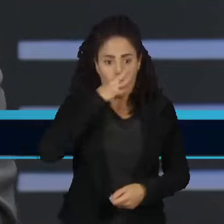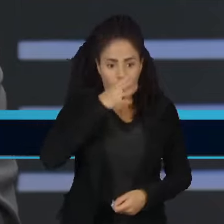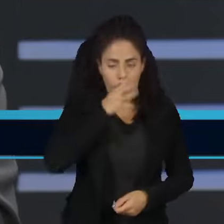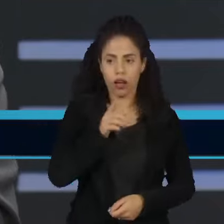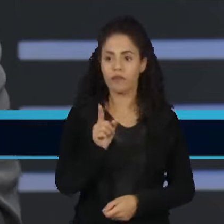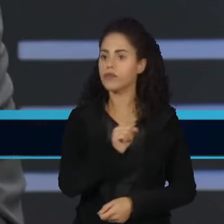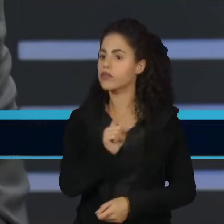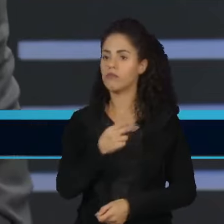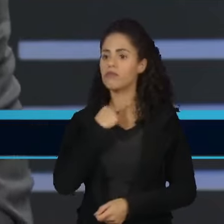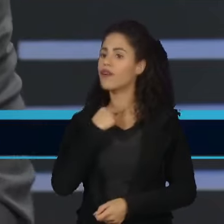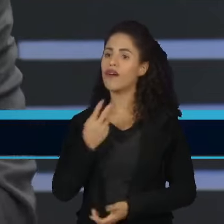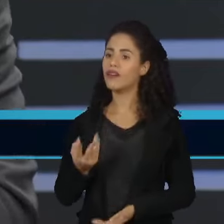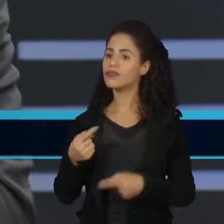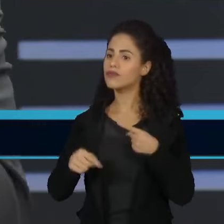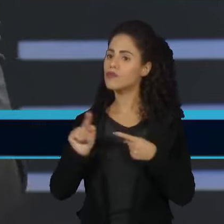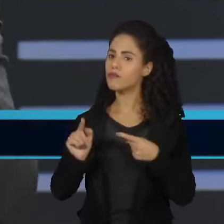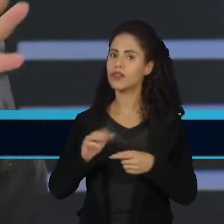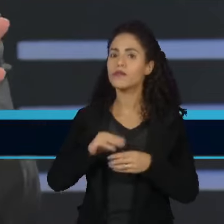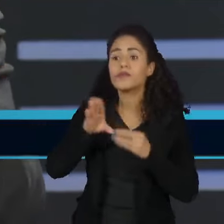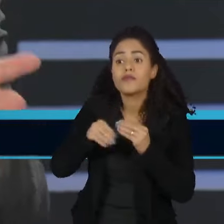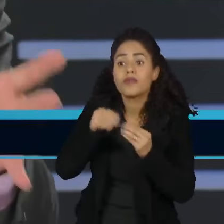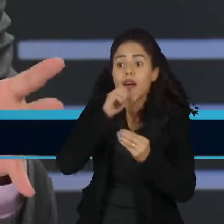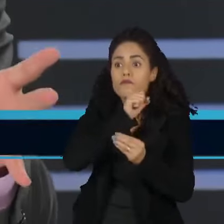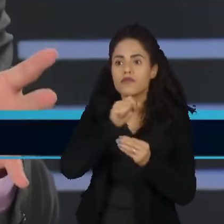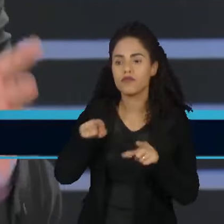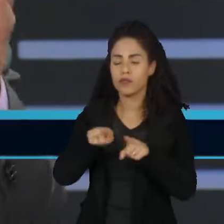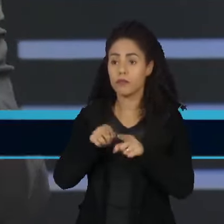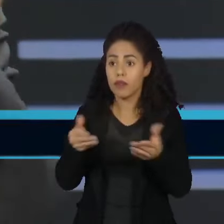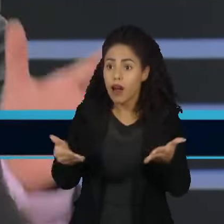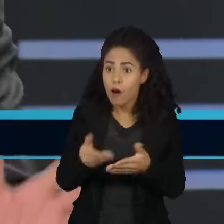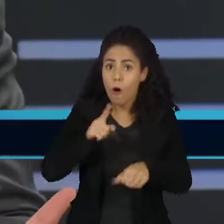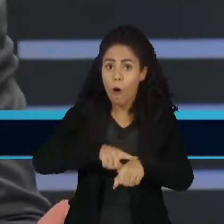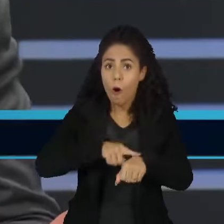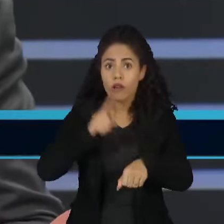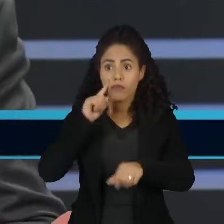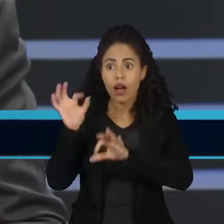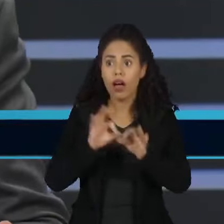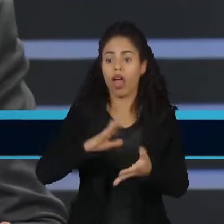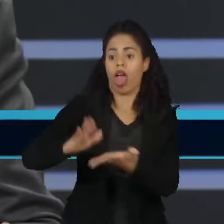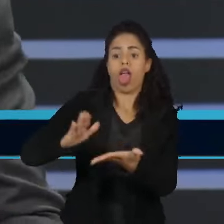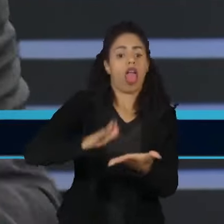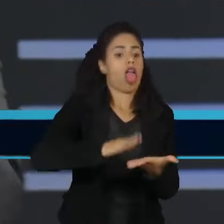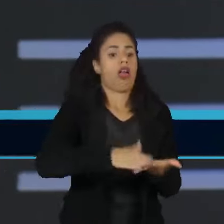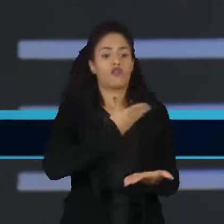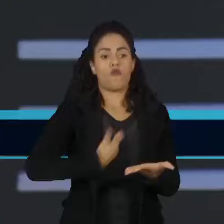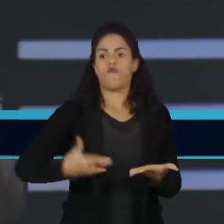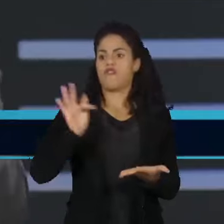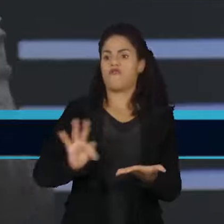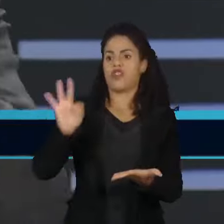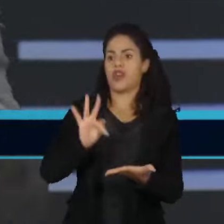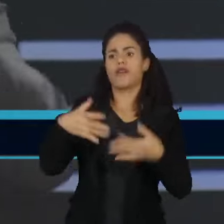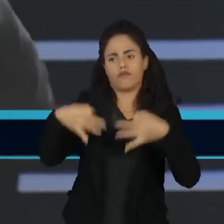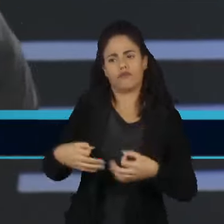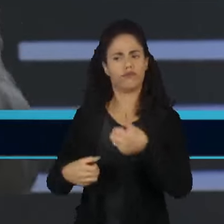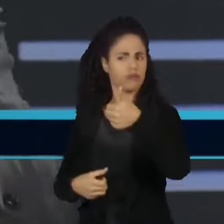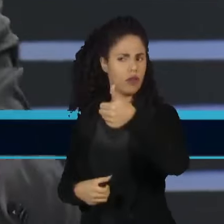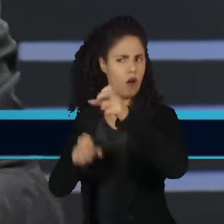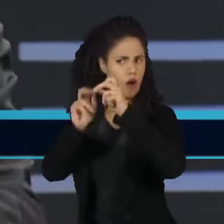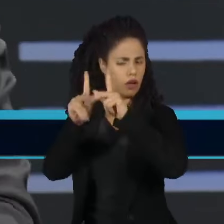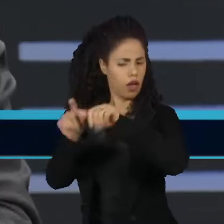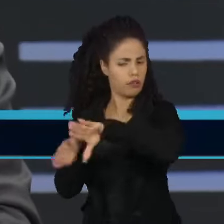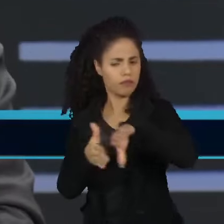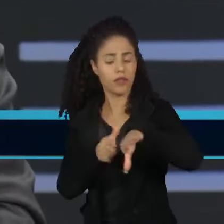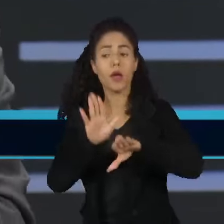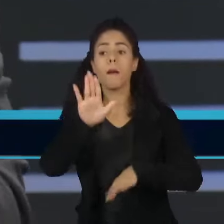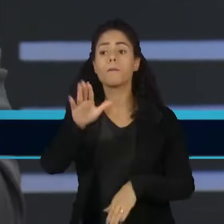as contas. E vamos colocar, só para terminar, vamos colocar neste exato momento, todo mundo fica cobrando do governo federal, com justiça, que garanta